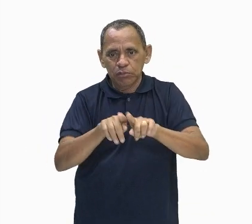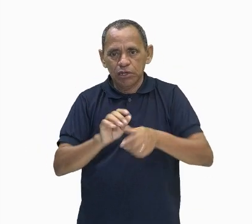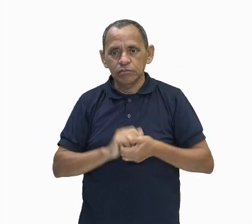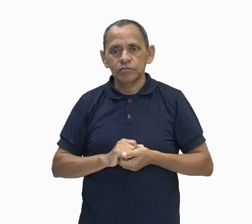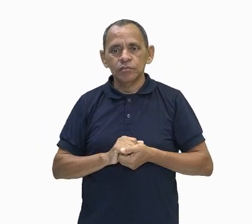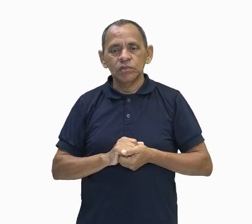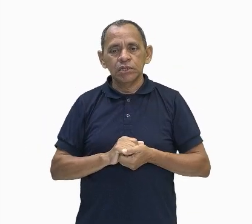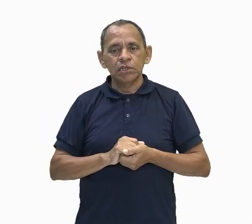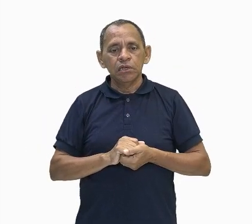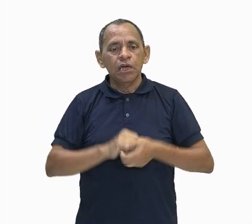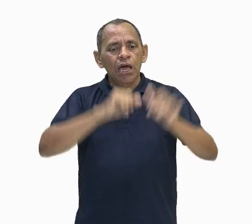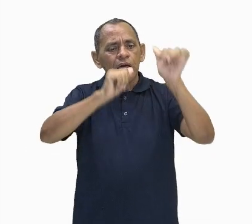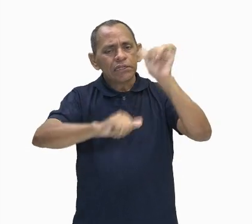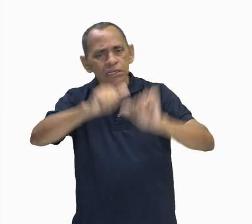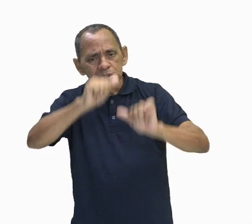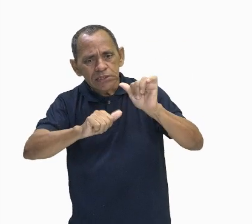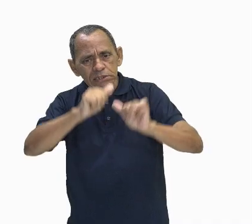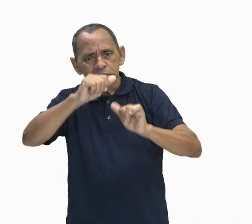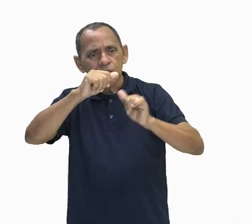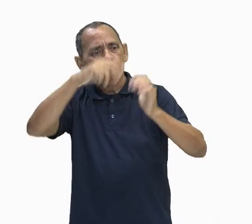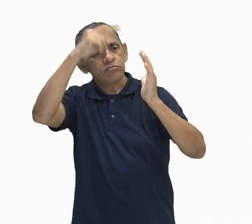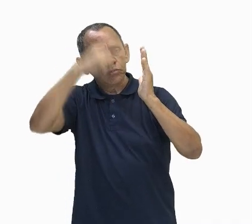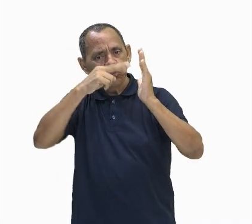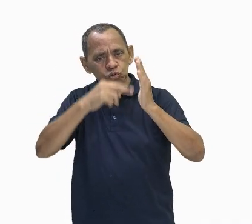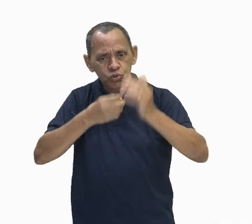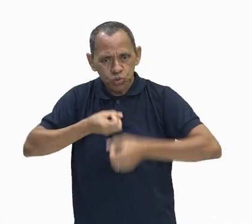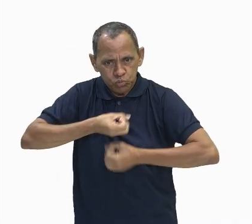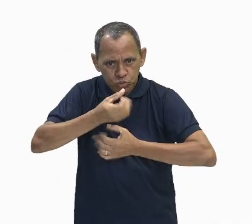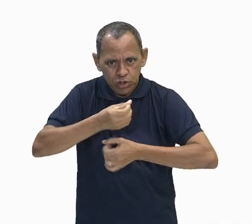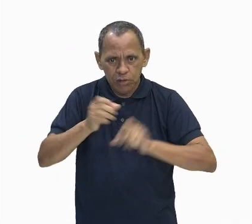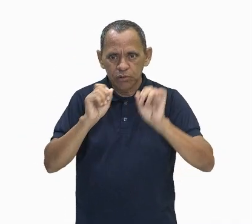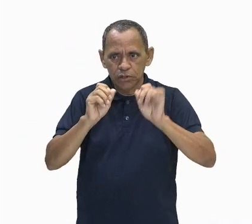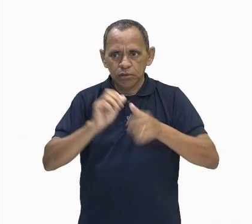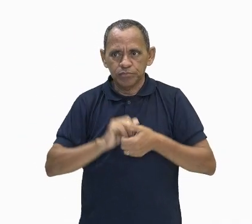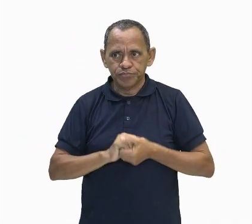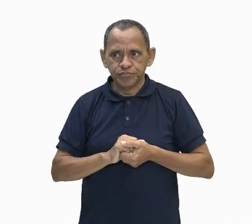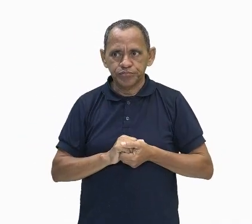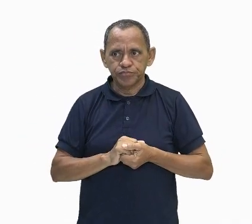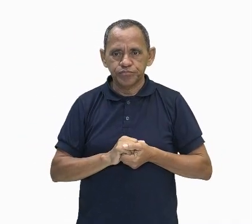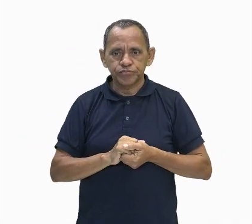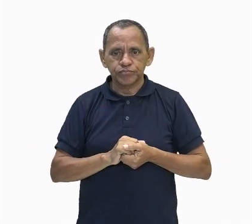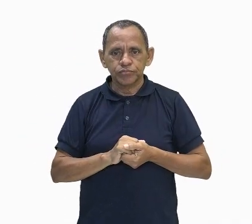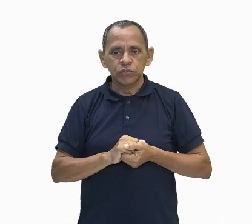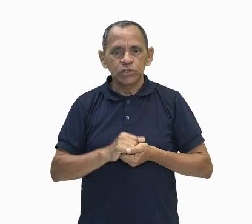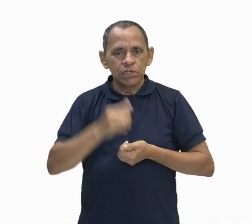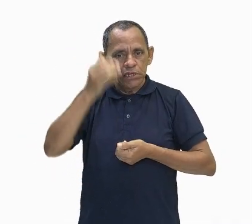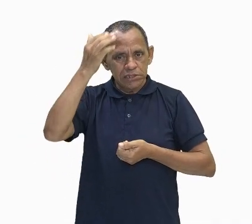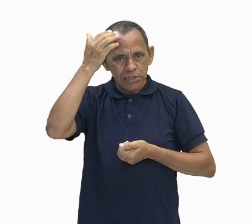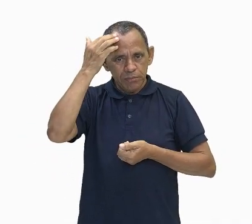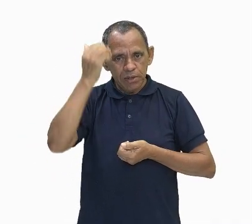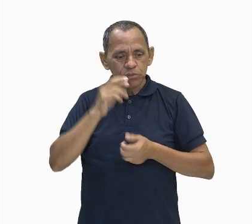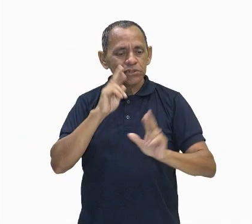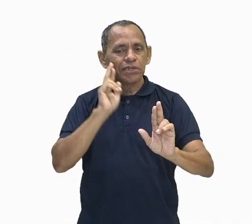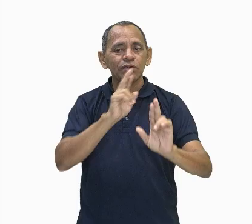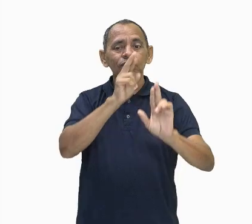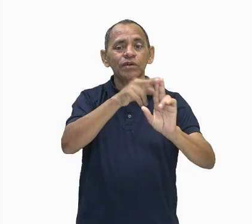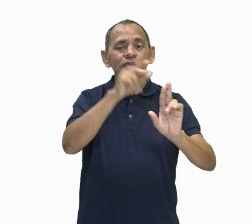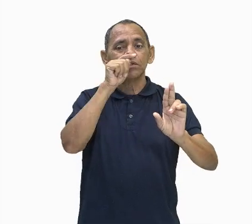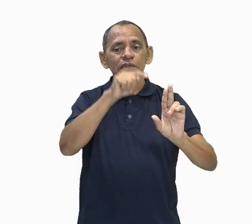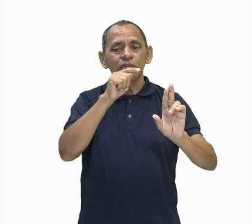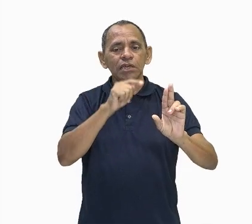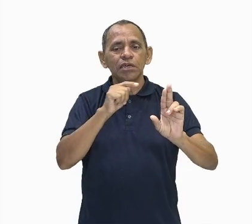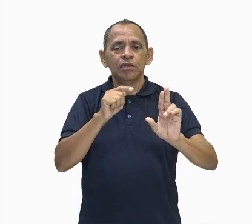análise, durante a leitura deste poema, quando ouvimos esse poema, quando a gente sabe que se refere aí à questão